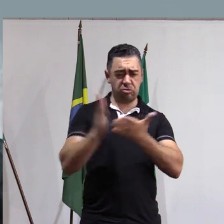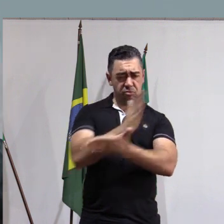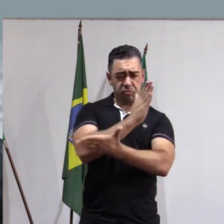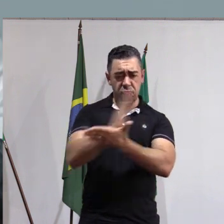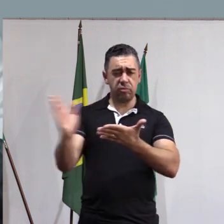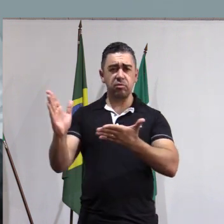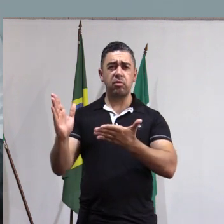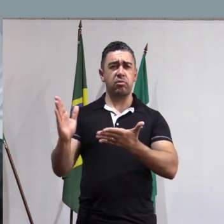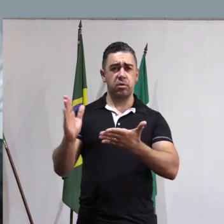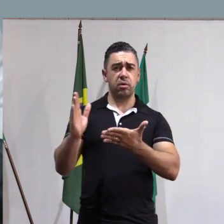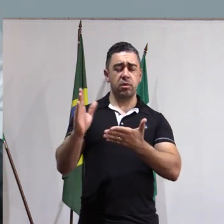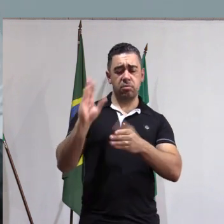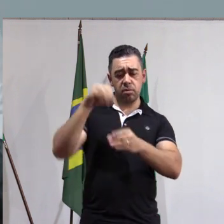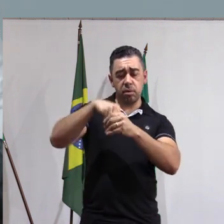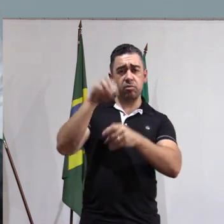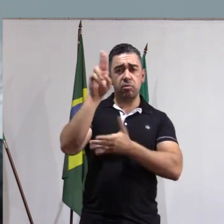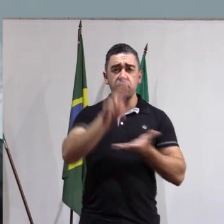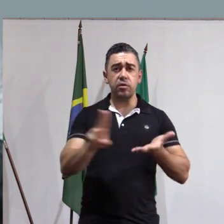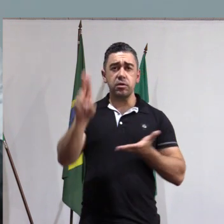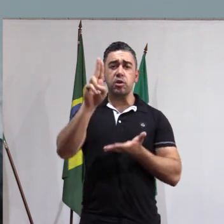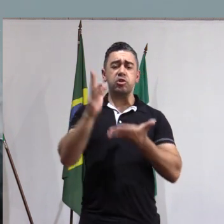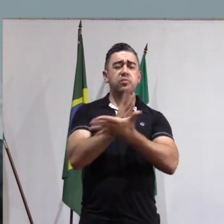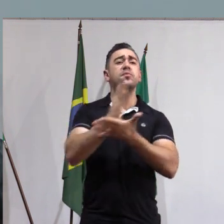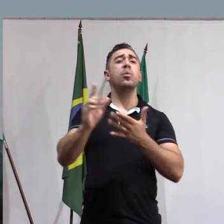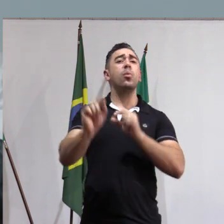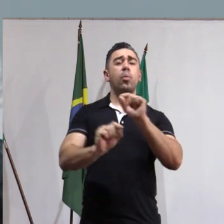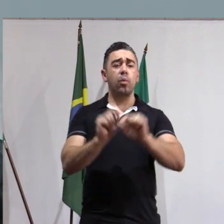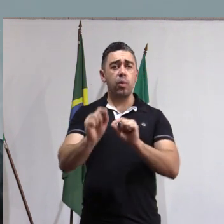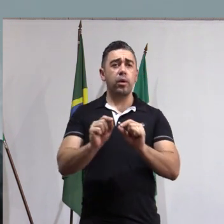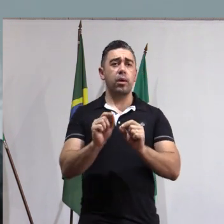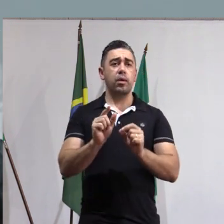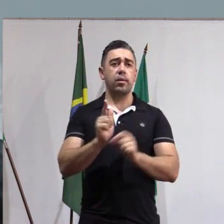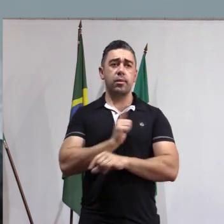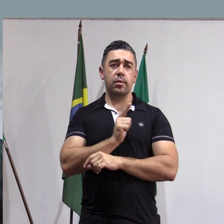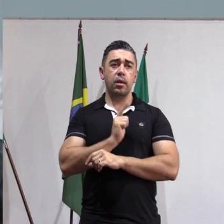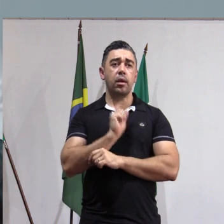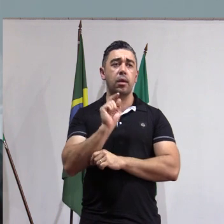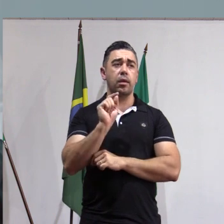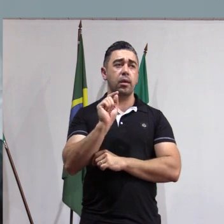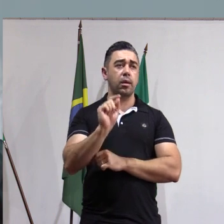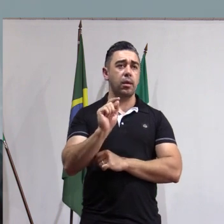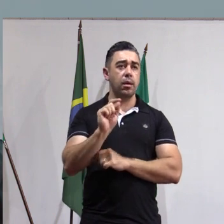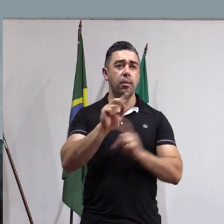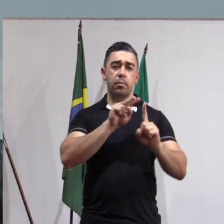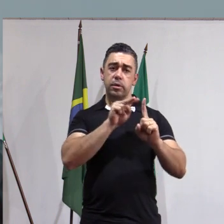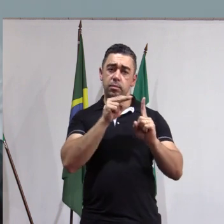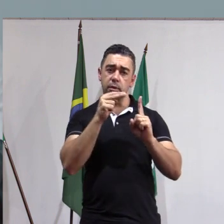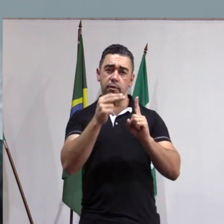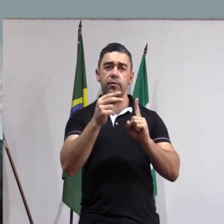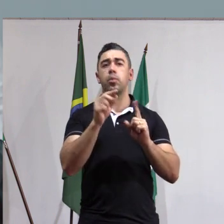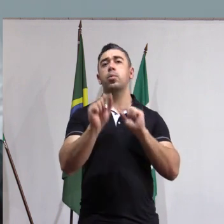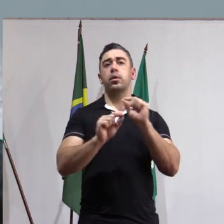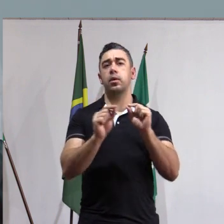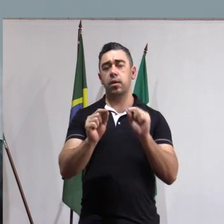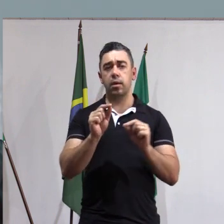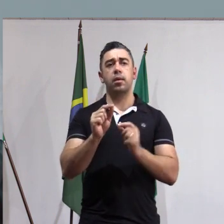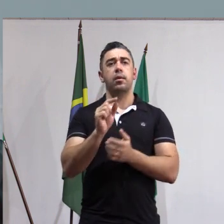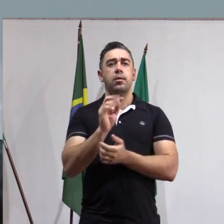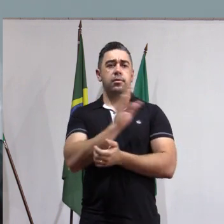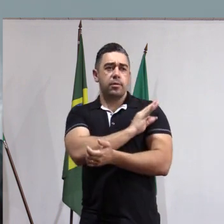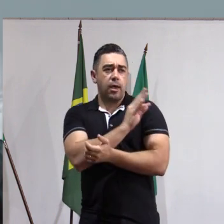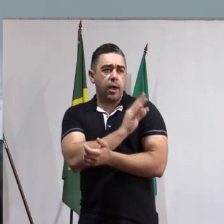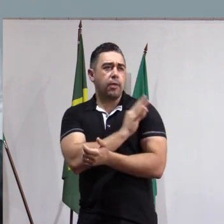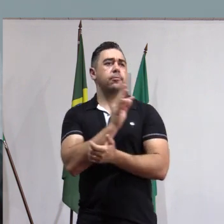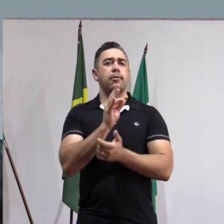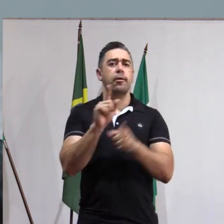da universidade. Uma divisão que está alicerçada numa perspectiva tecnocrática e meritocrática.